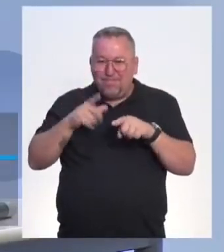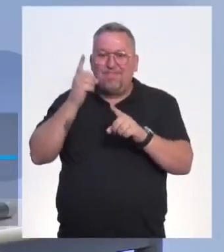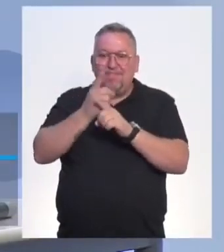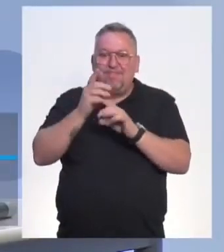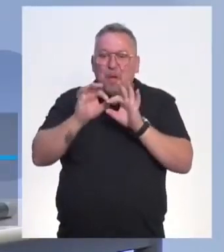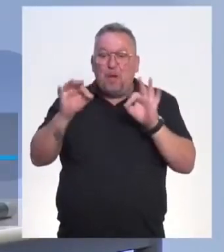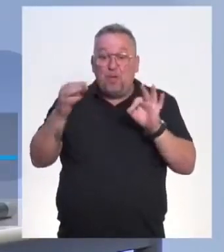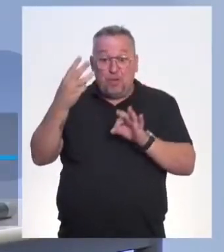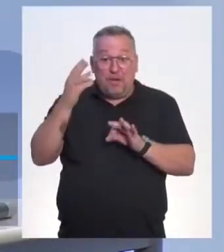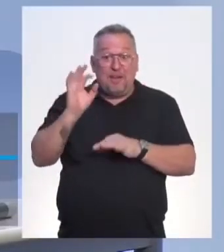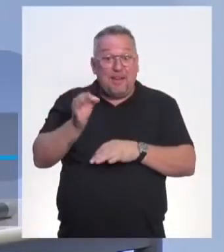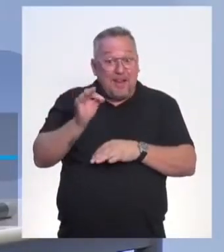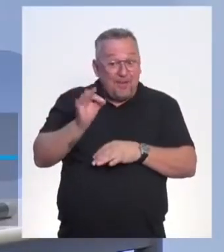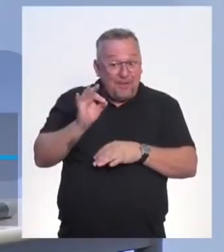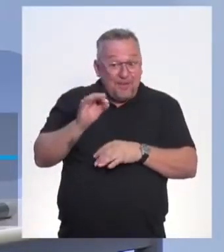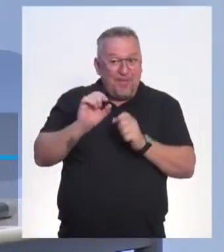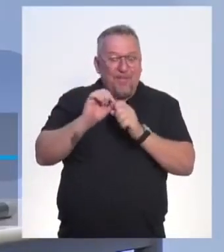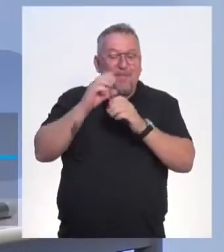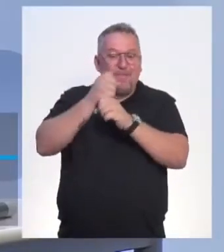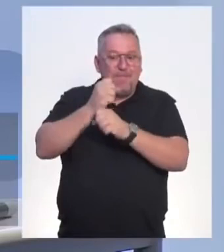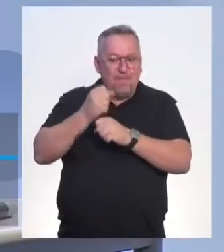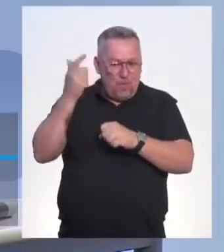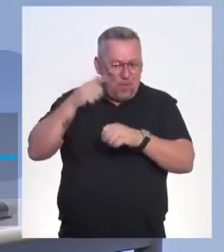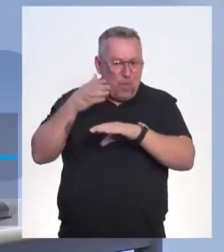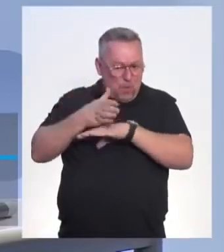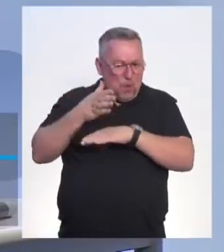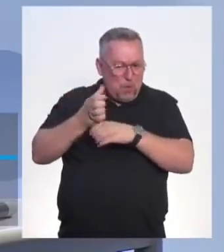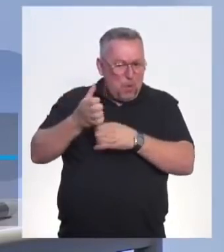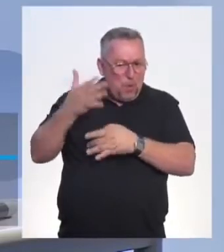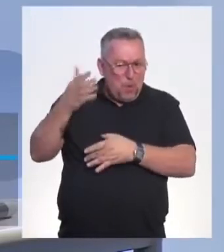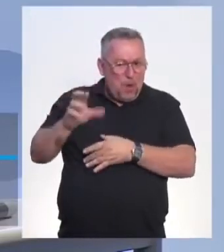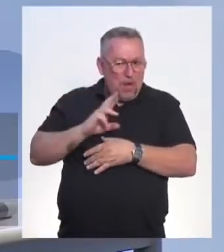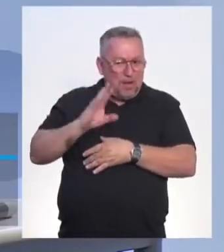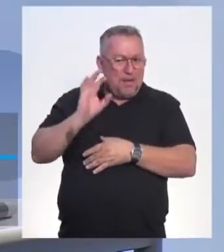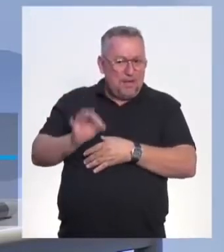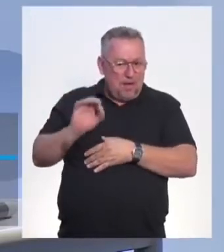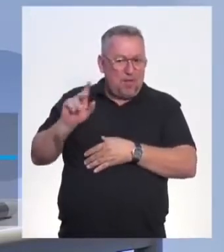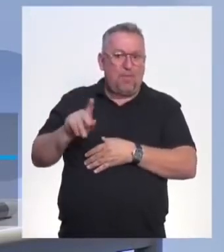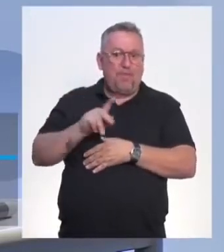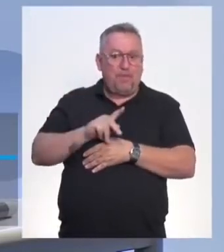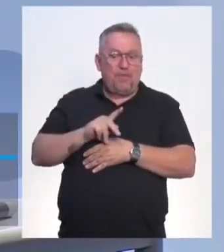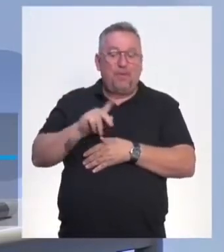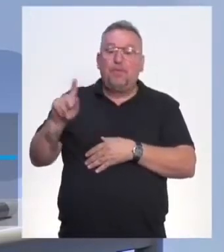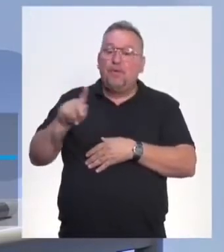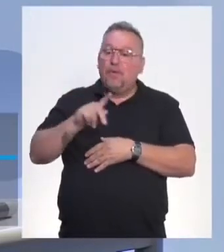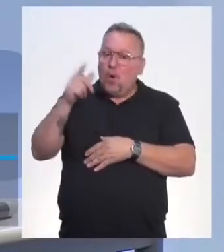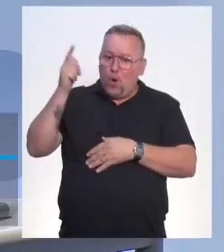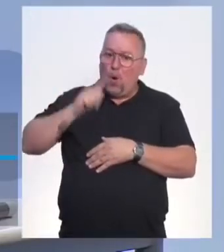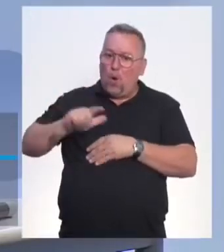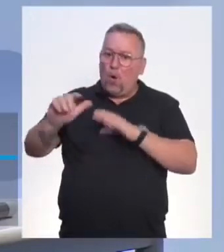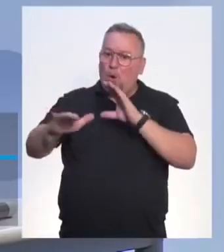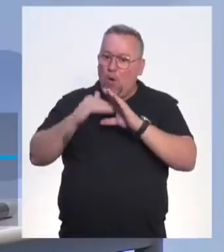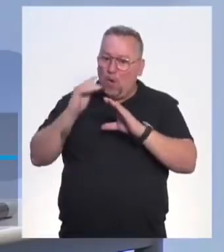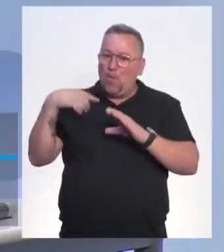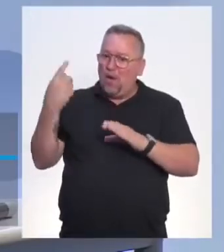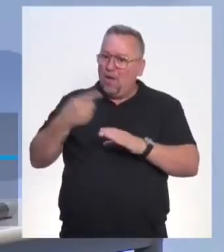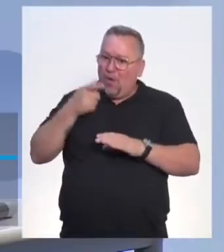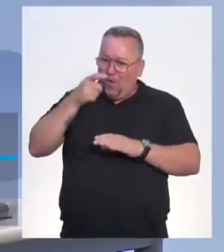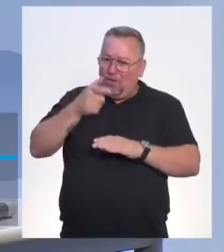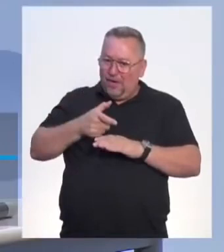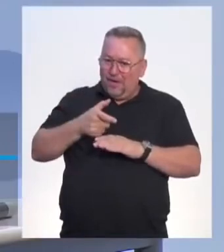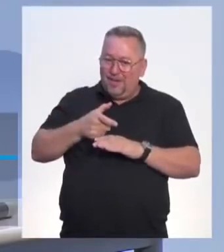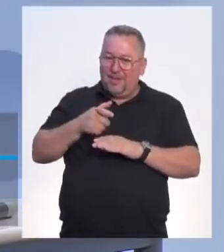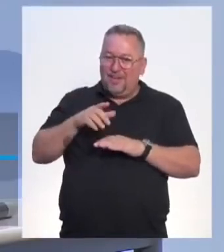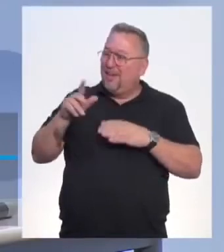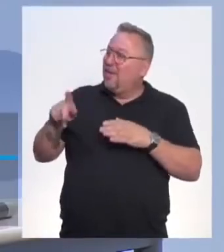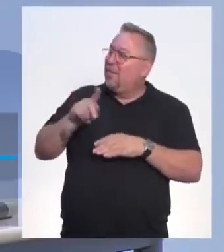medida dos 3 lados? Fez a conta? Conseguiu participar do seu chat? Mandou a resposta para o seu professor? Professor, você conseguiu mandar a resposta para a gente? E